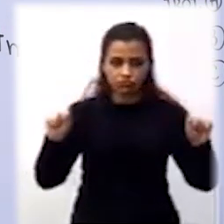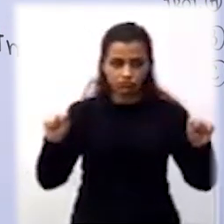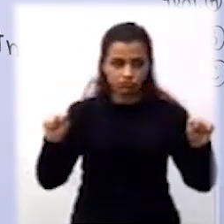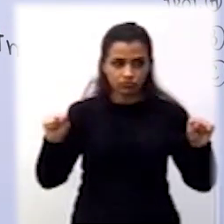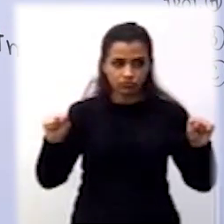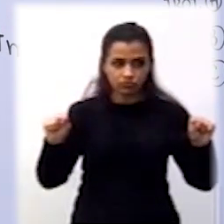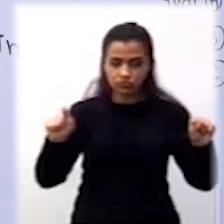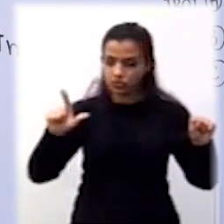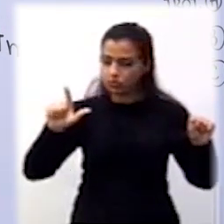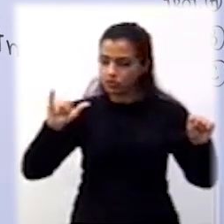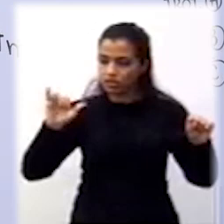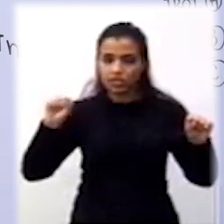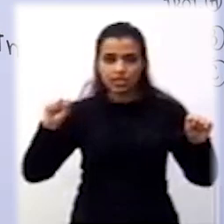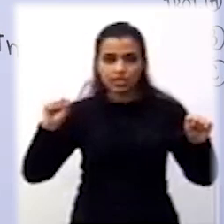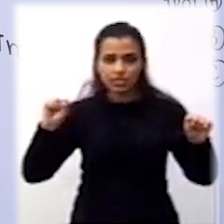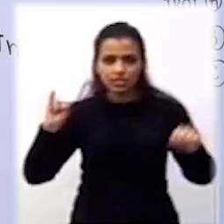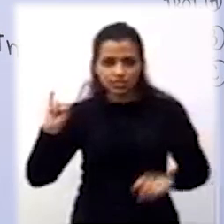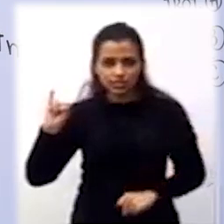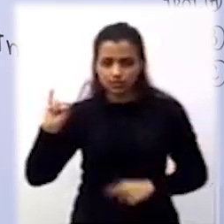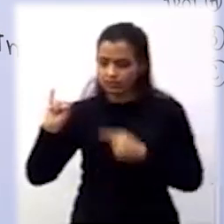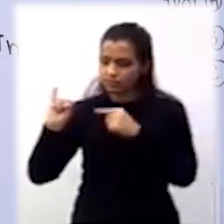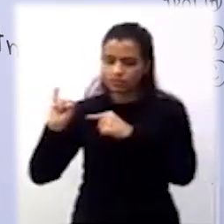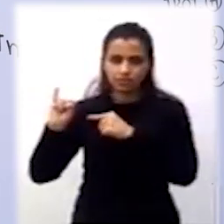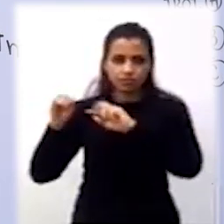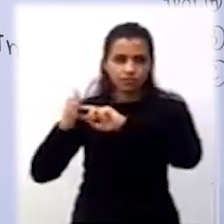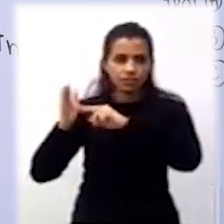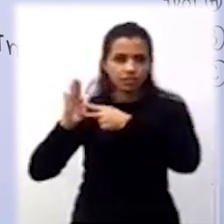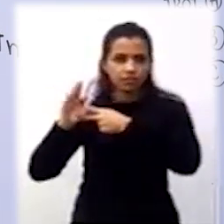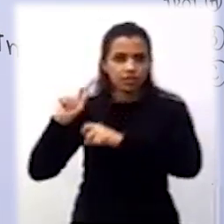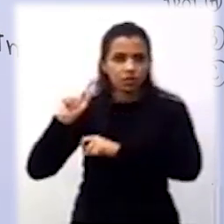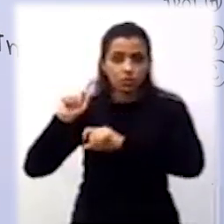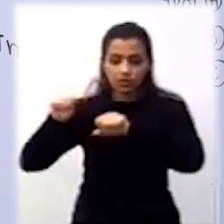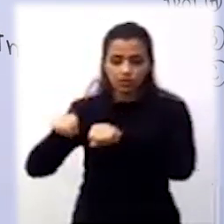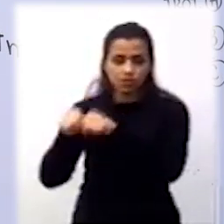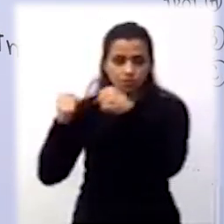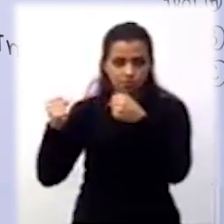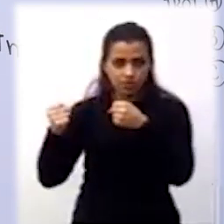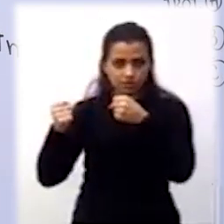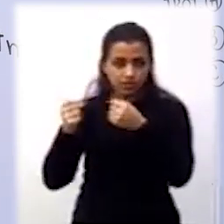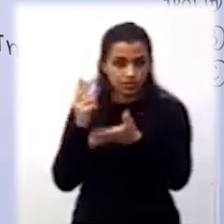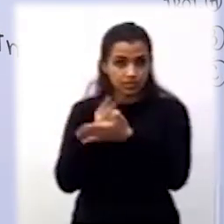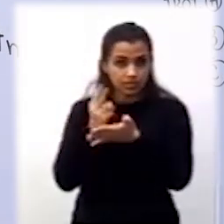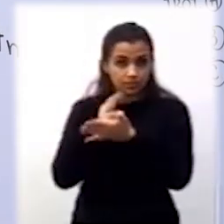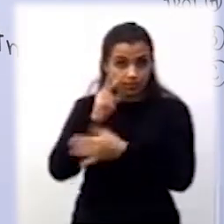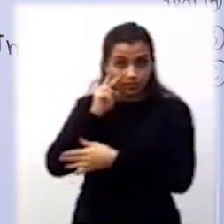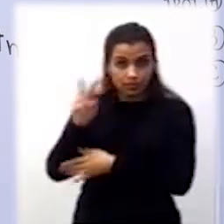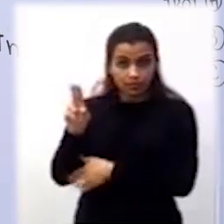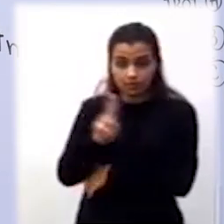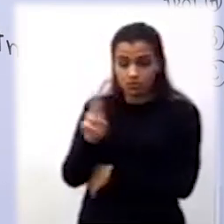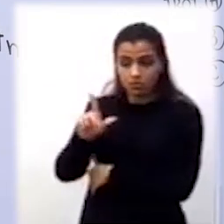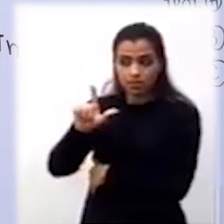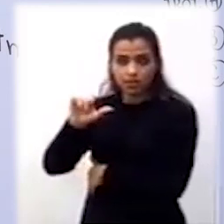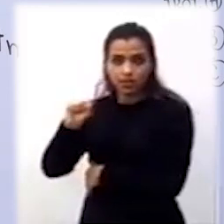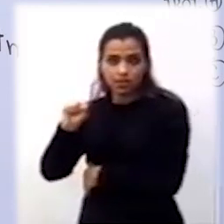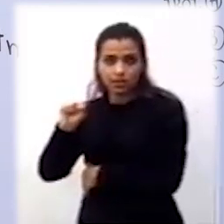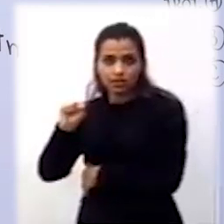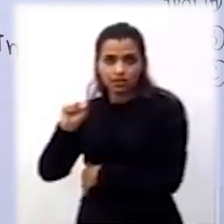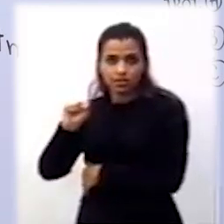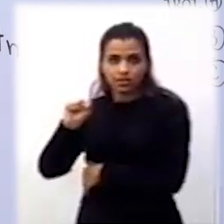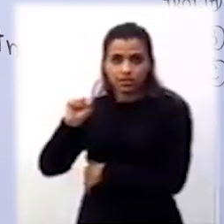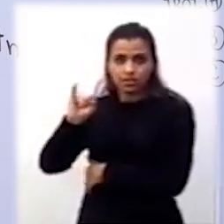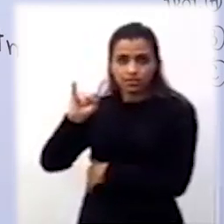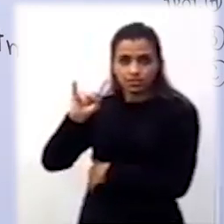lise, lise. O que quer dizer lise? Lise quer dizer romper. Toda vez que você escutar o termo lisar a célula sofreu